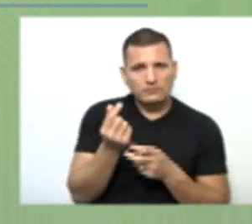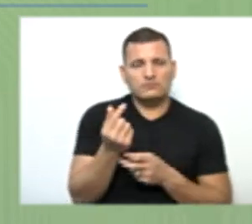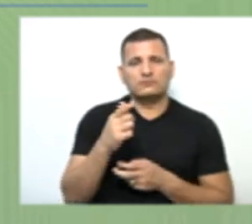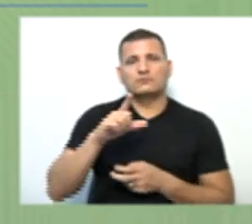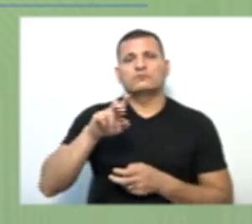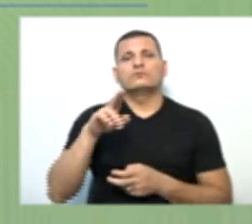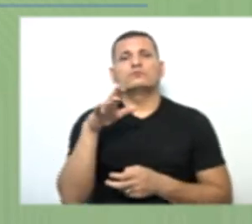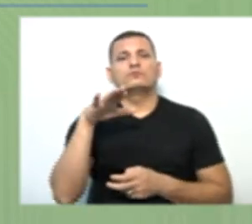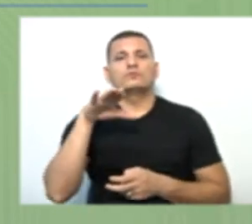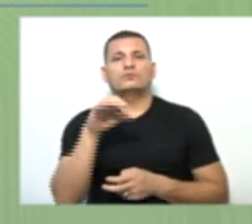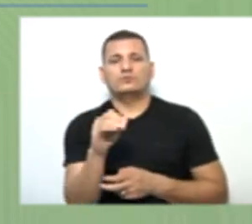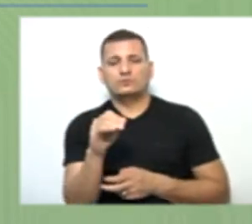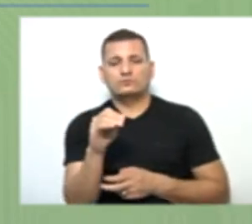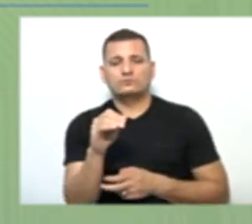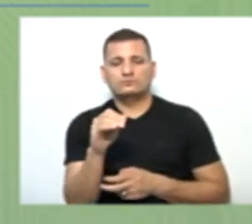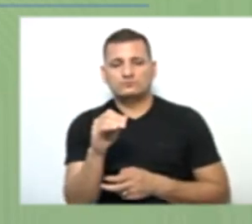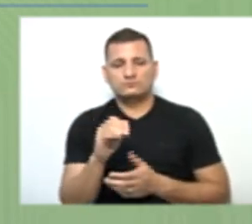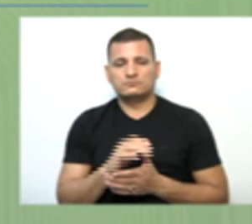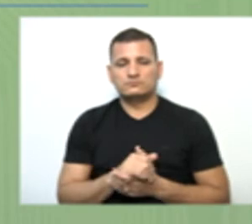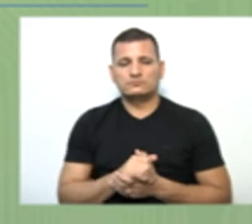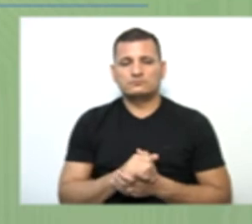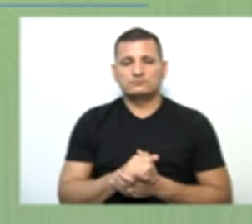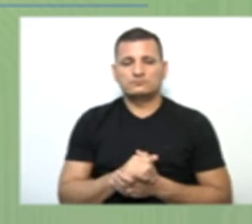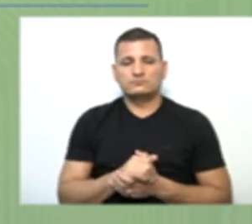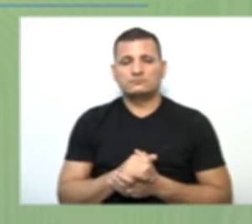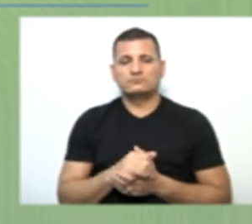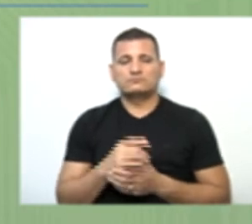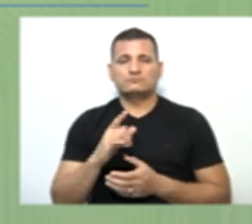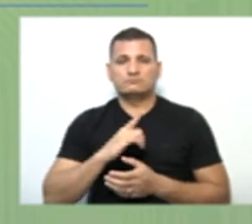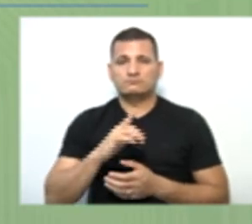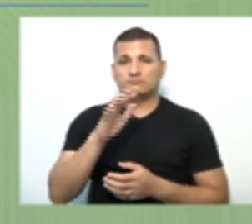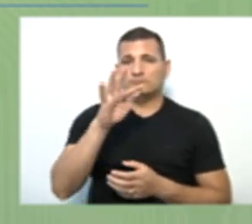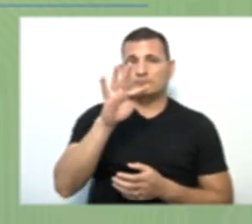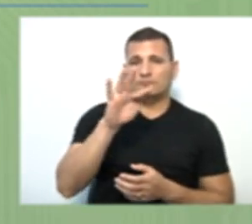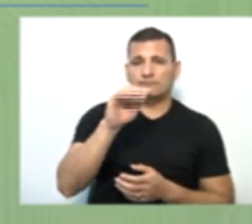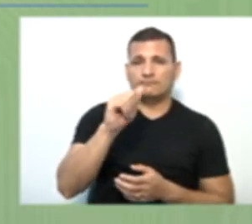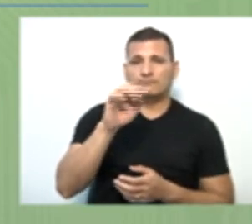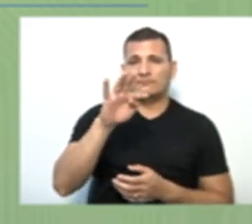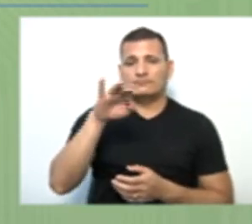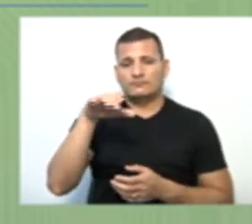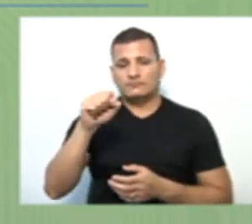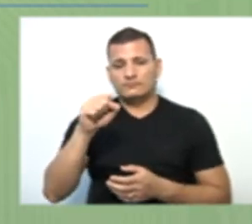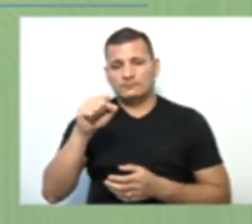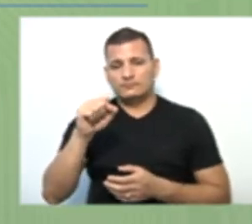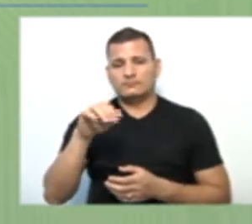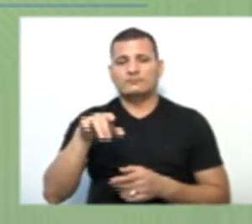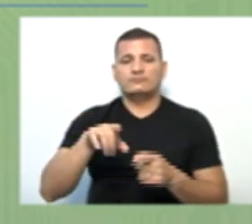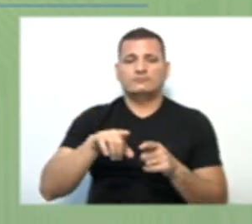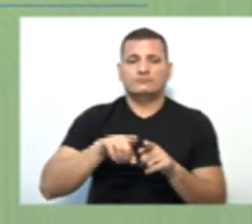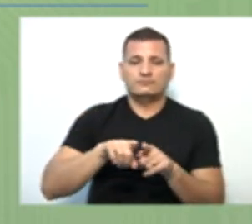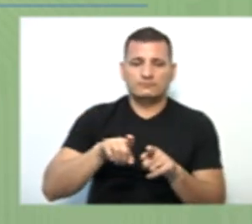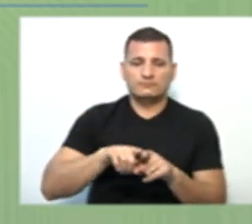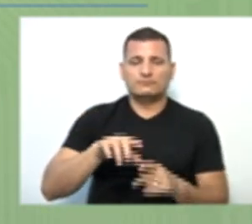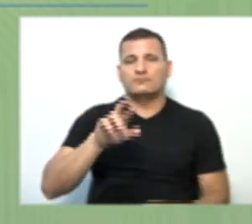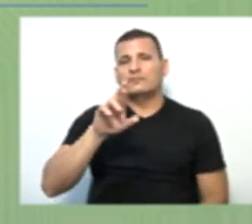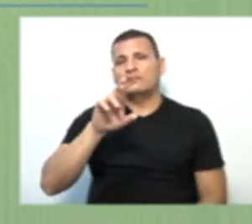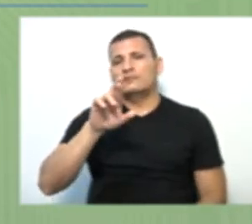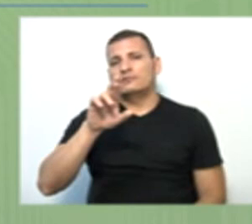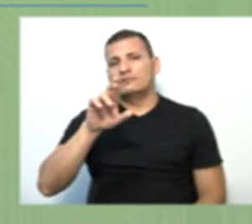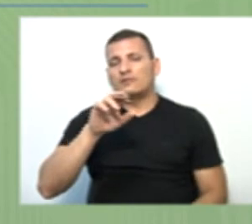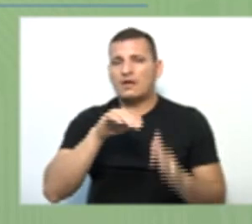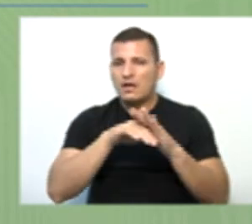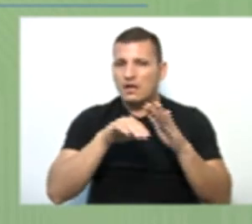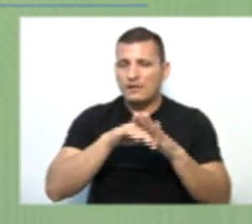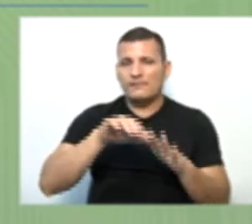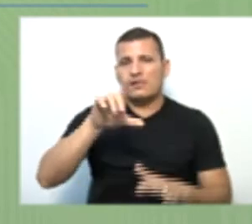cooperativo. Aí nós temos as destinações da FATS e da reserva legal no ato cooperativo e